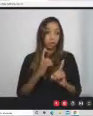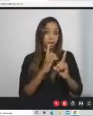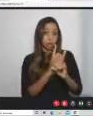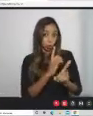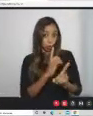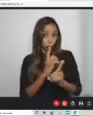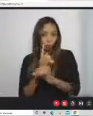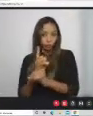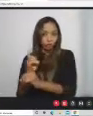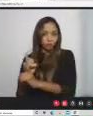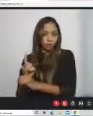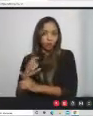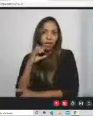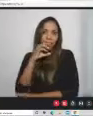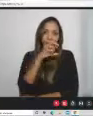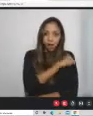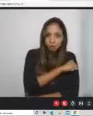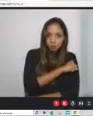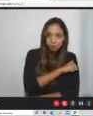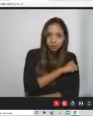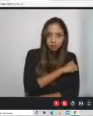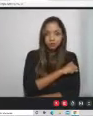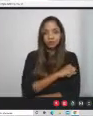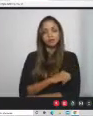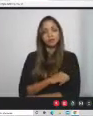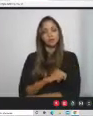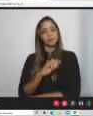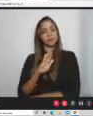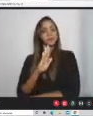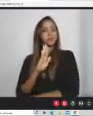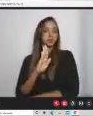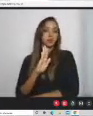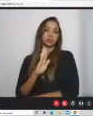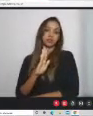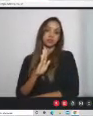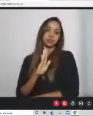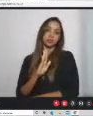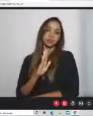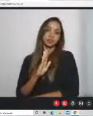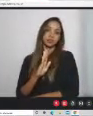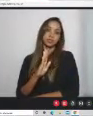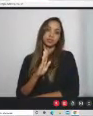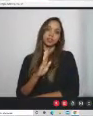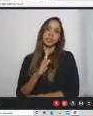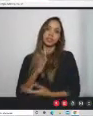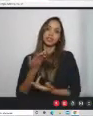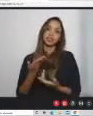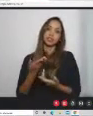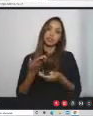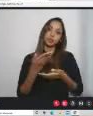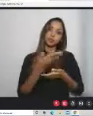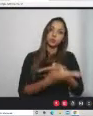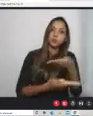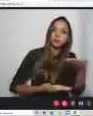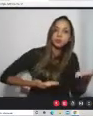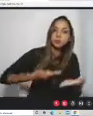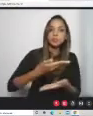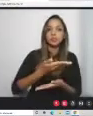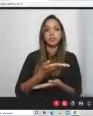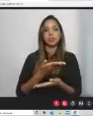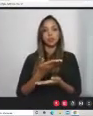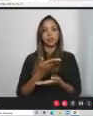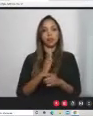sendo rápido, mas de uma forma solidária, né? Nós pensamos